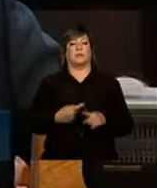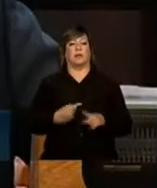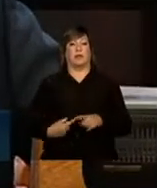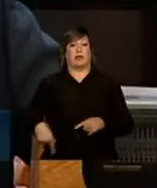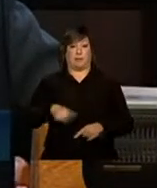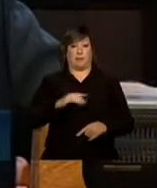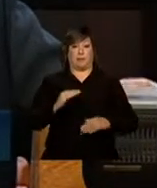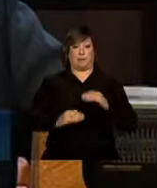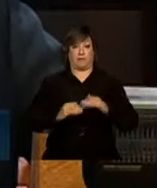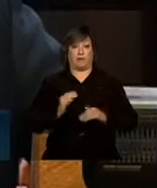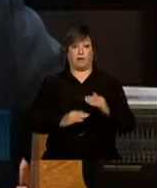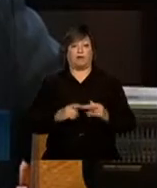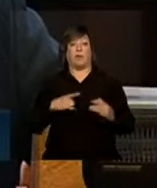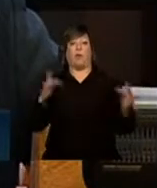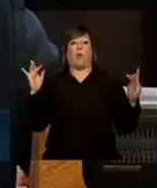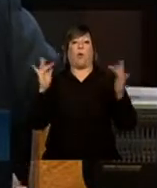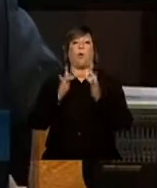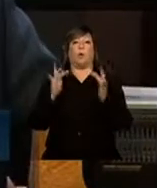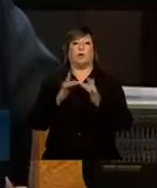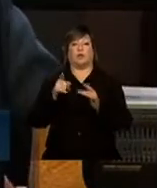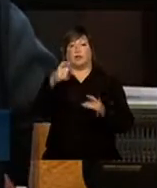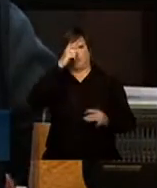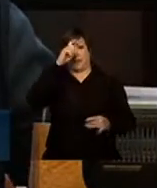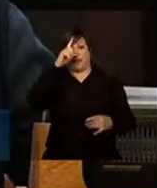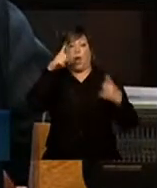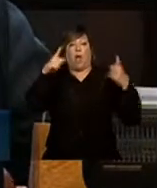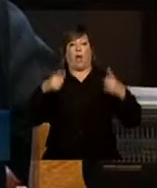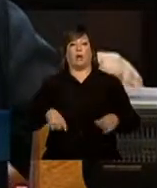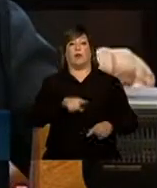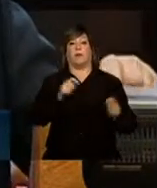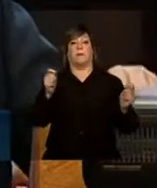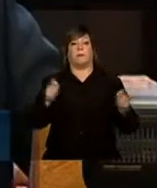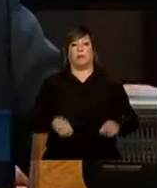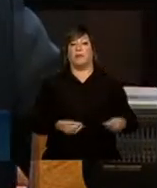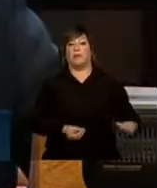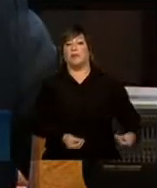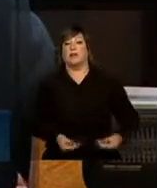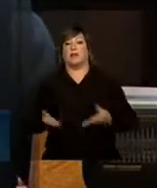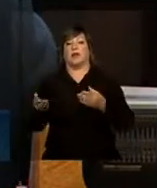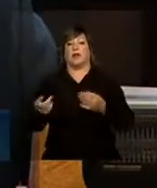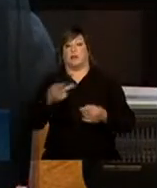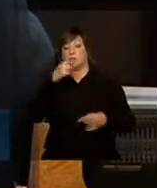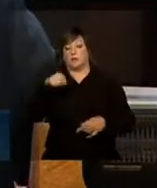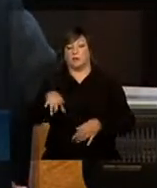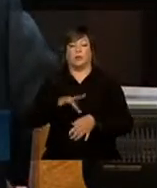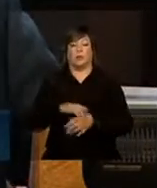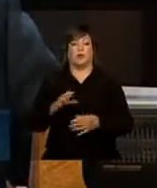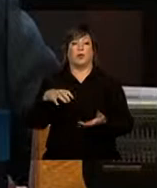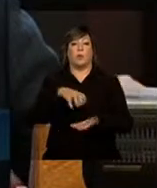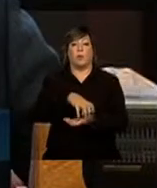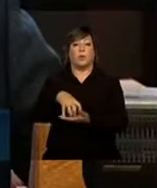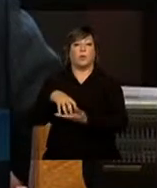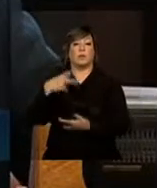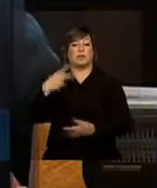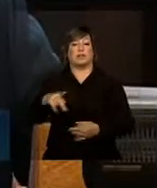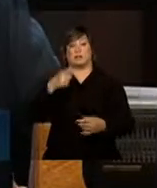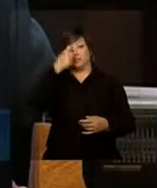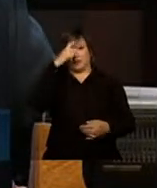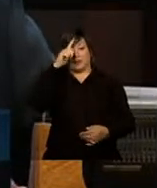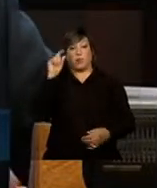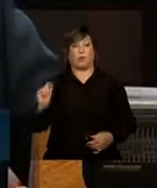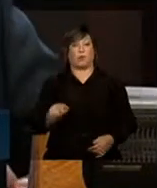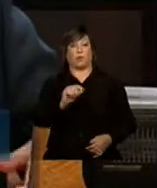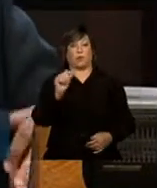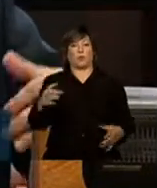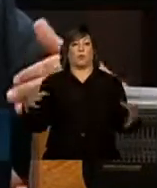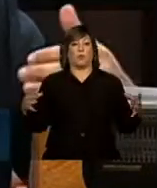tenham um contato com o hospital de referência para onde eles poderão encaminhar o paciente, conheçam as equipes desses hospitais, o